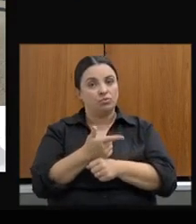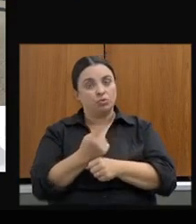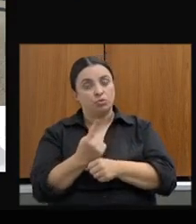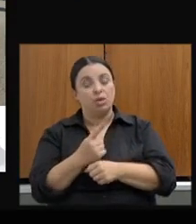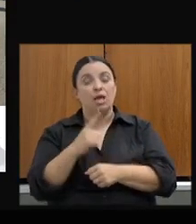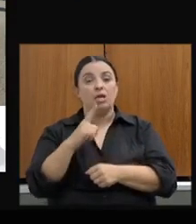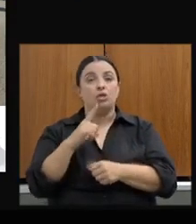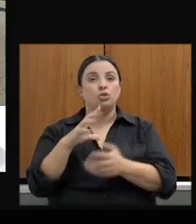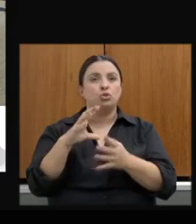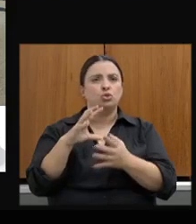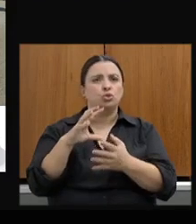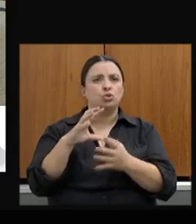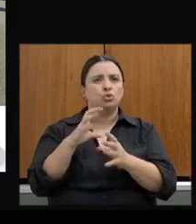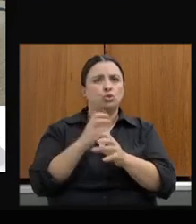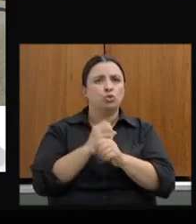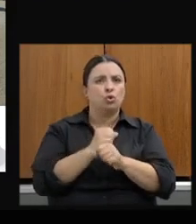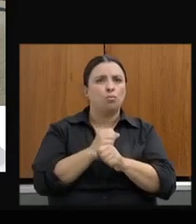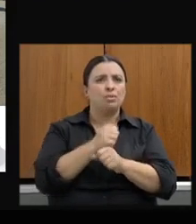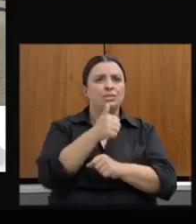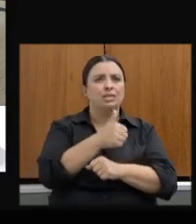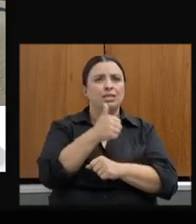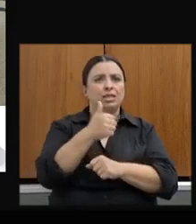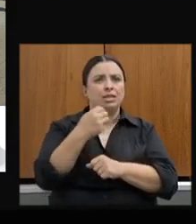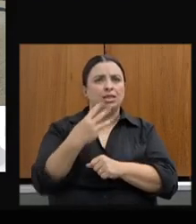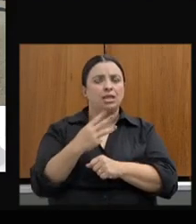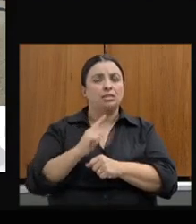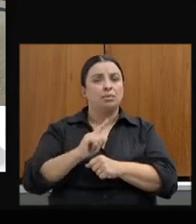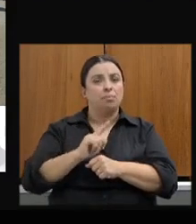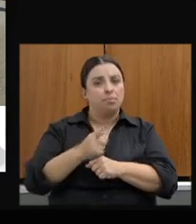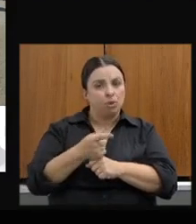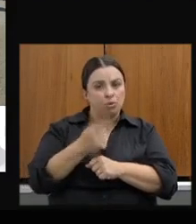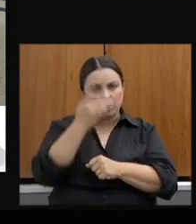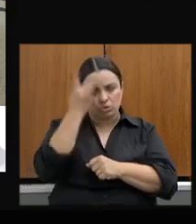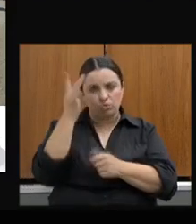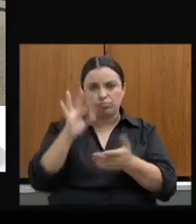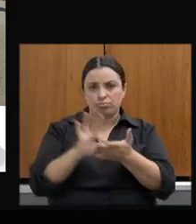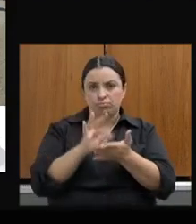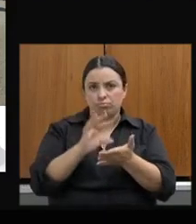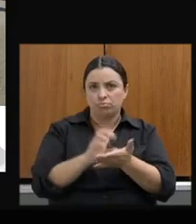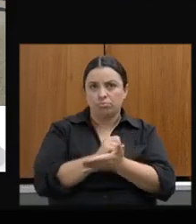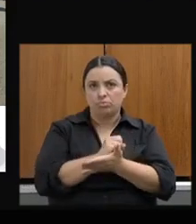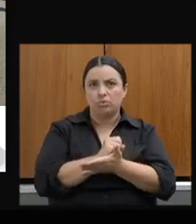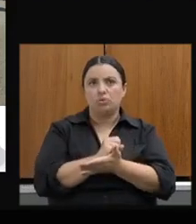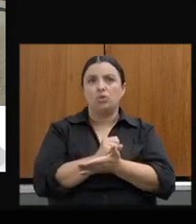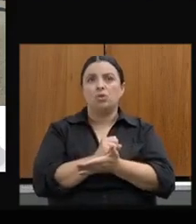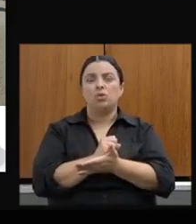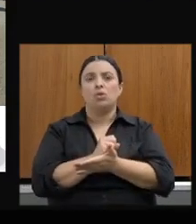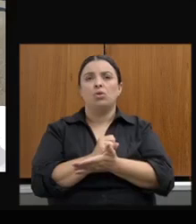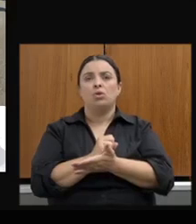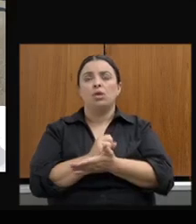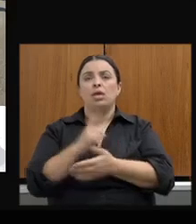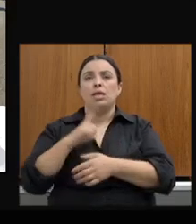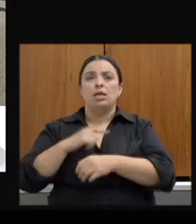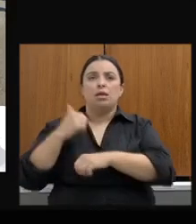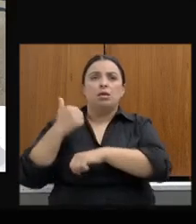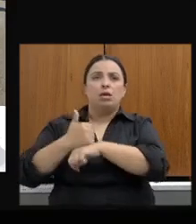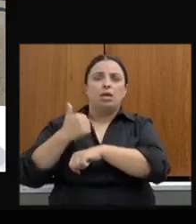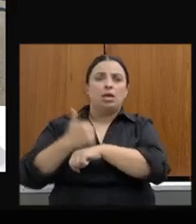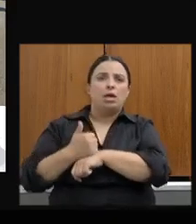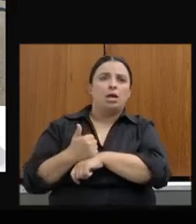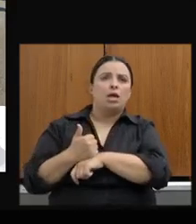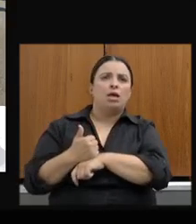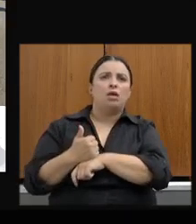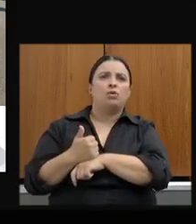para 519 Vargas da carreiras policiais 23 mil inscritos das carreiras de servidores